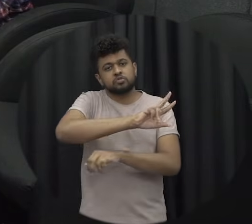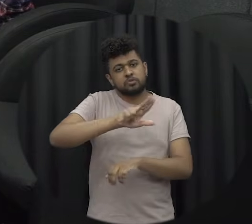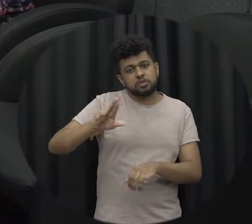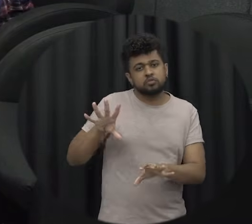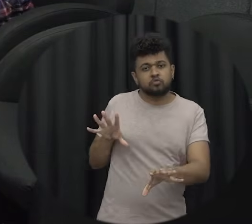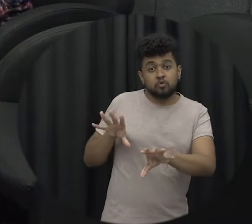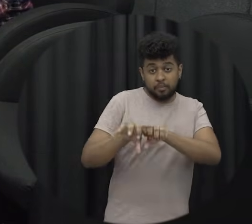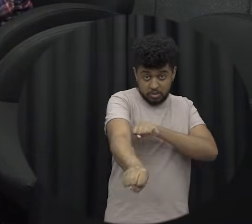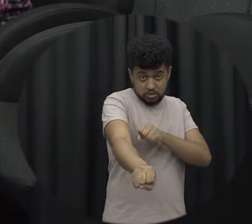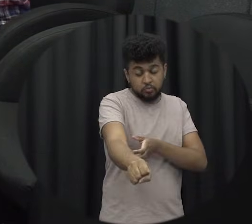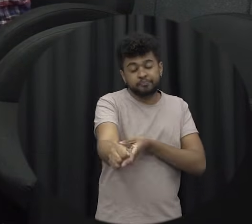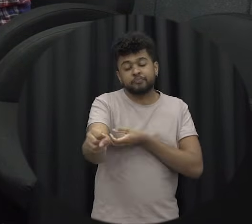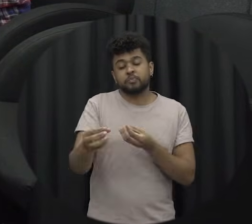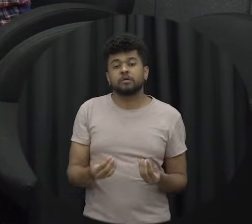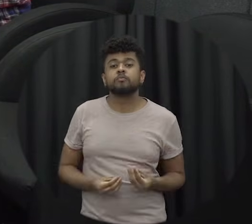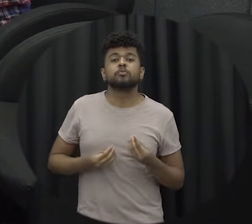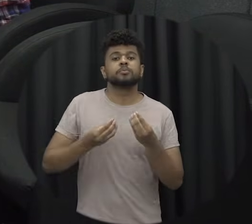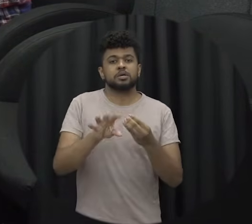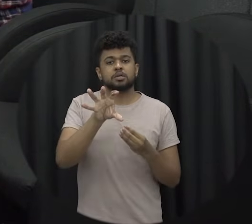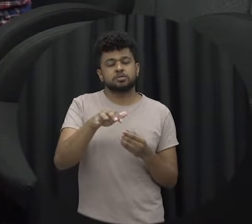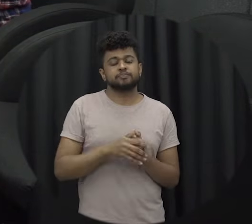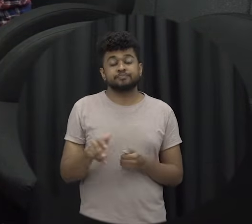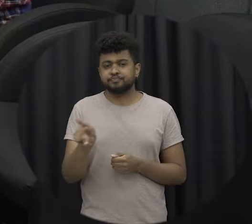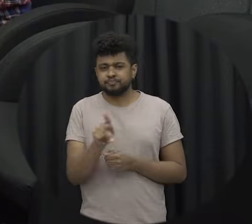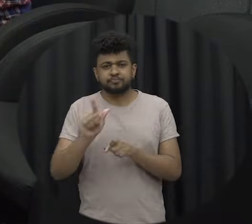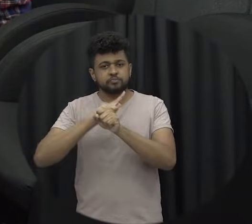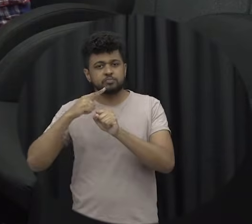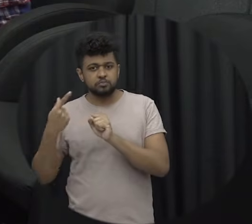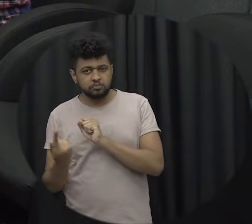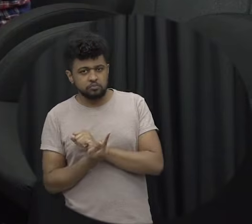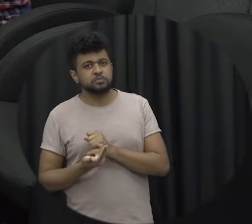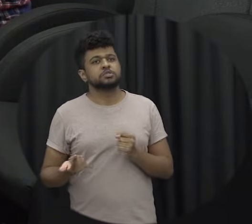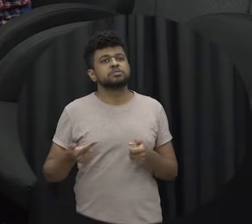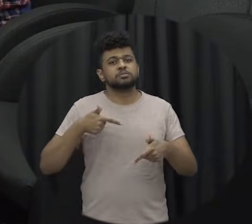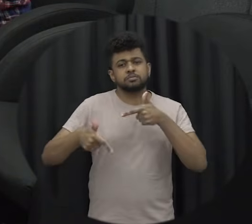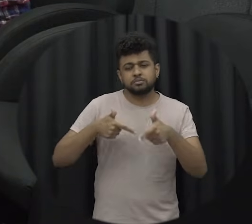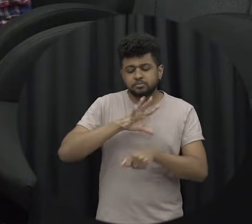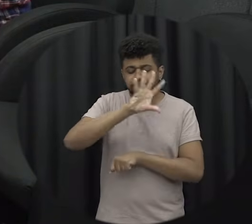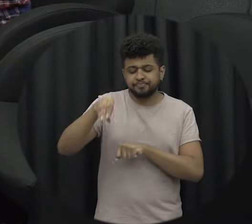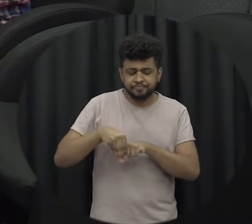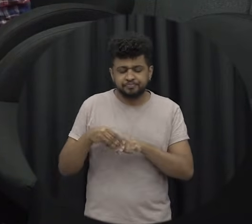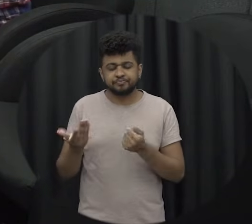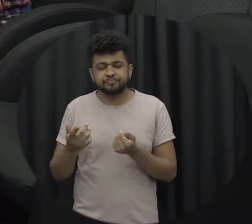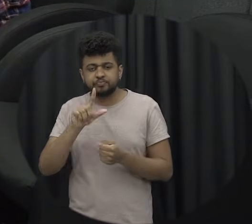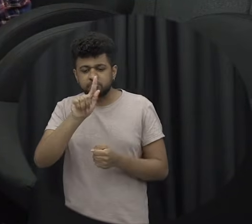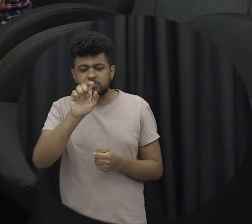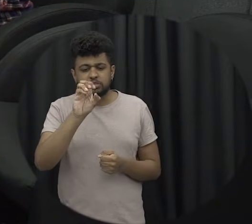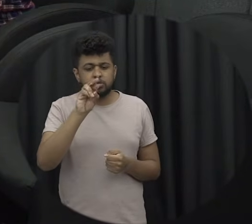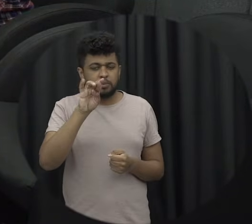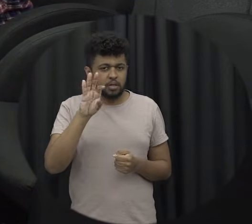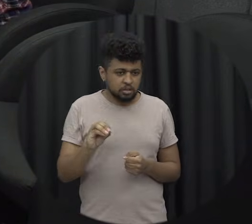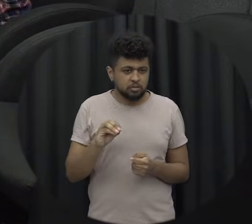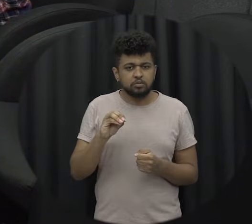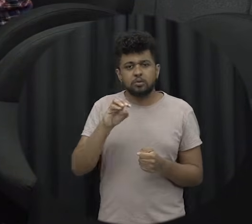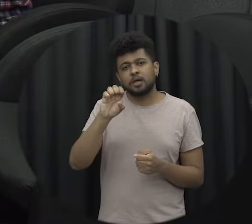formações, propiciar isso. Um professor de geografia, né, trabalhar conhecimentos geométricos, escala,